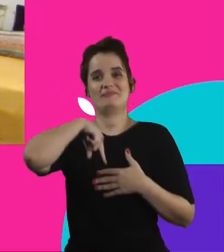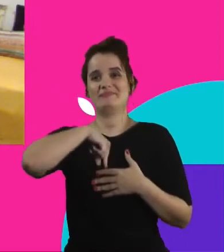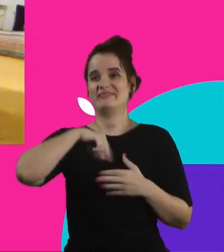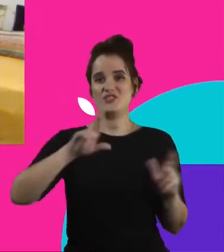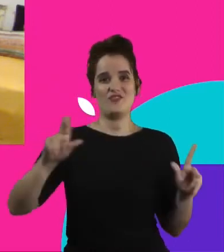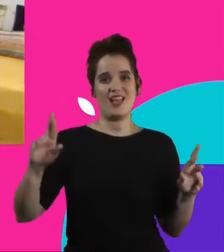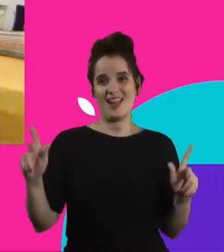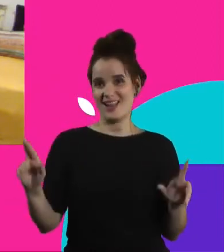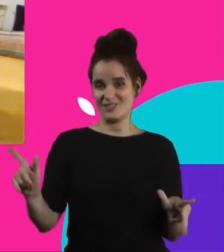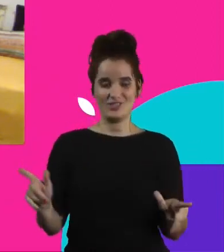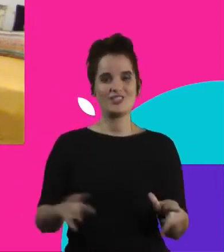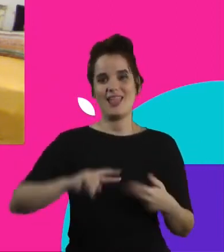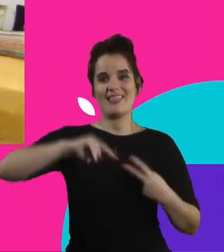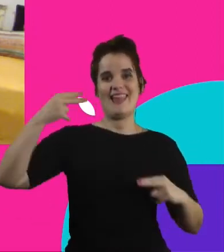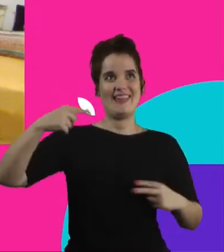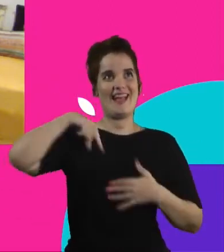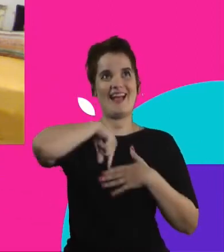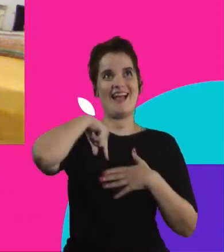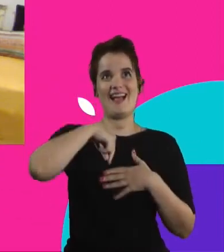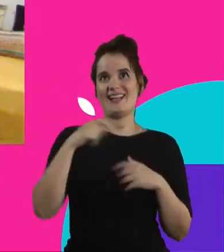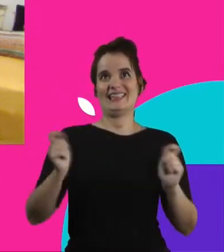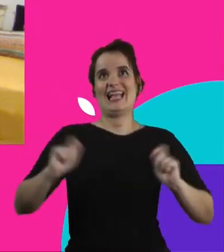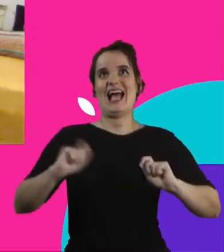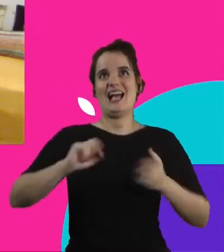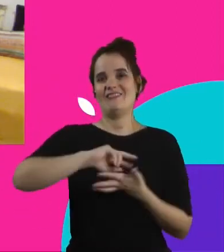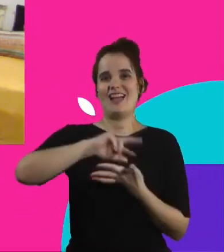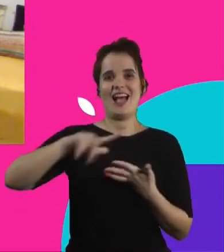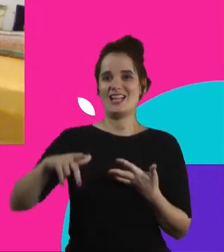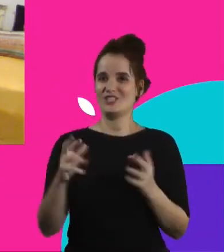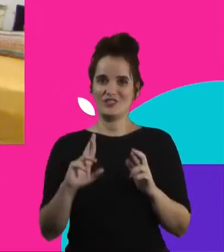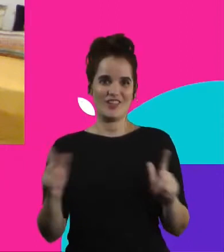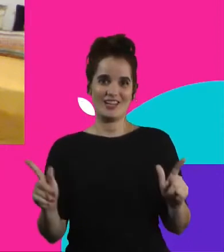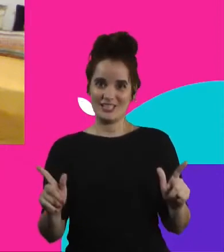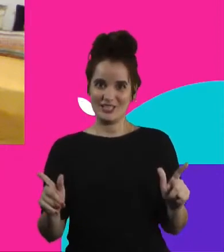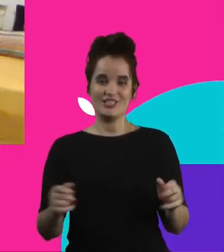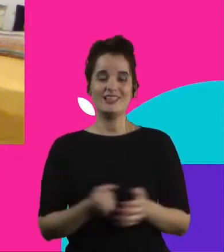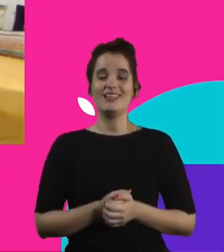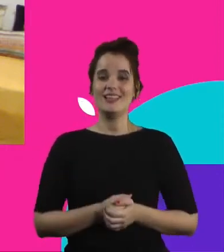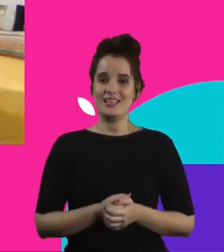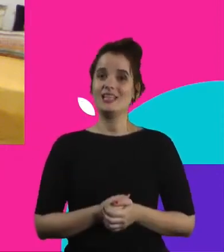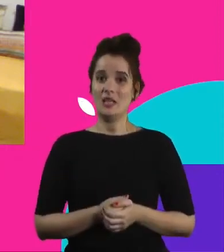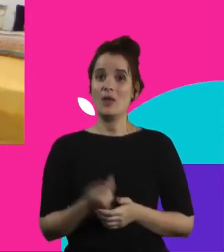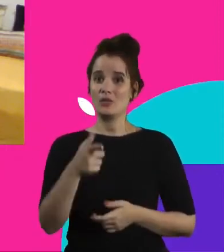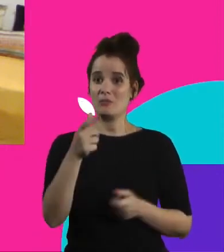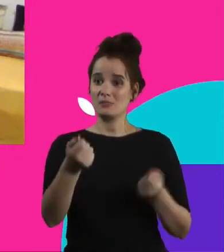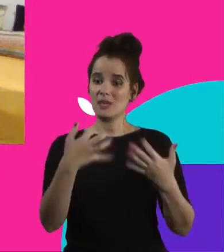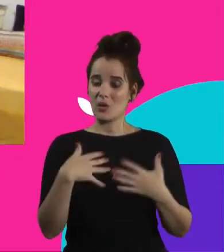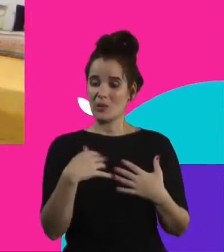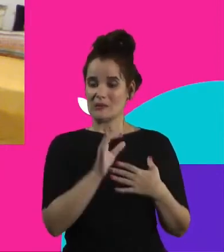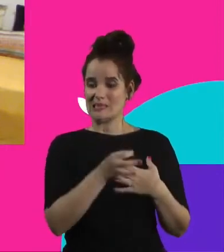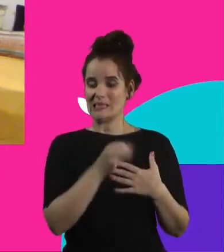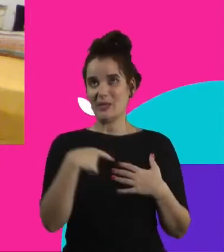uma potencialidade, né, e uma possibilidade única, né? Então, acho que você já ouvindo falar me traz